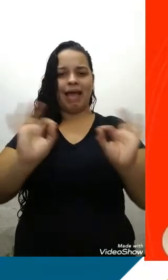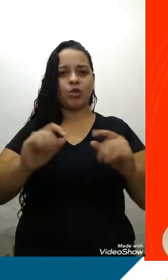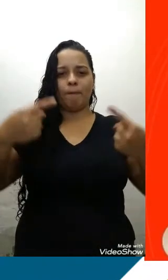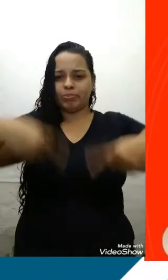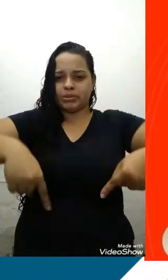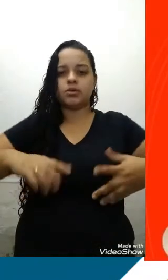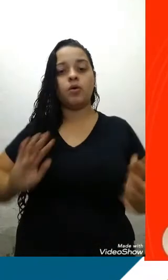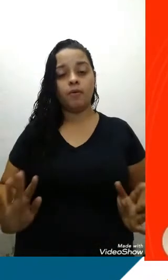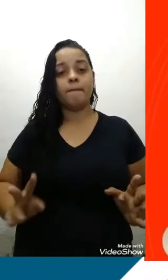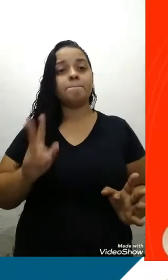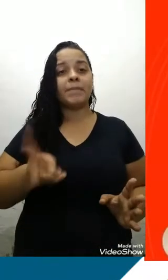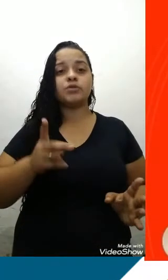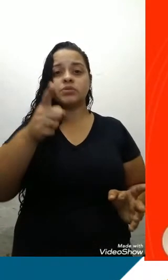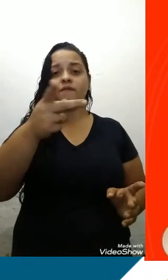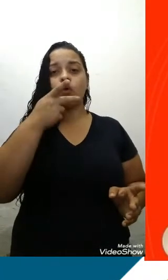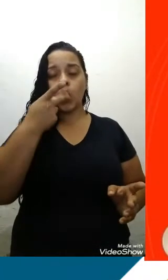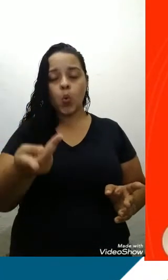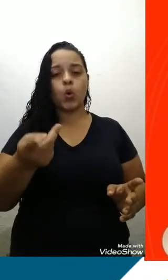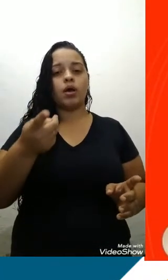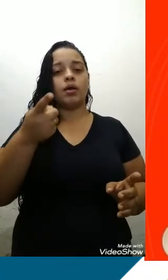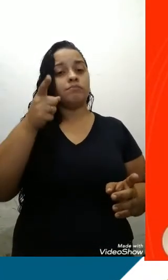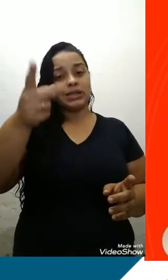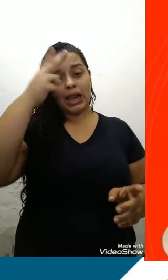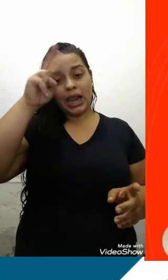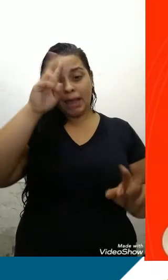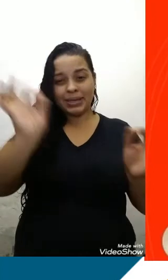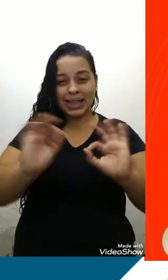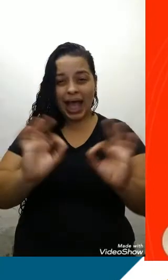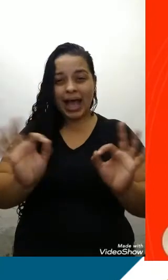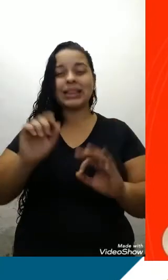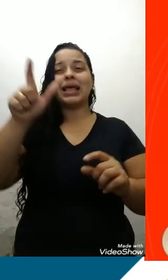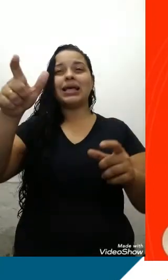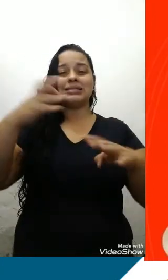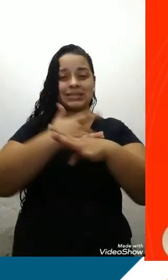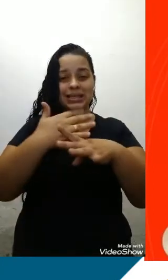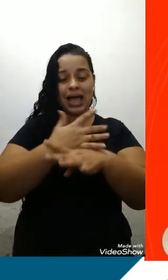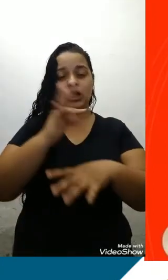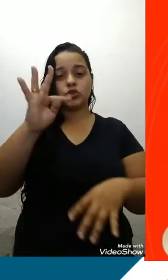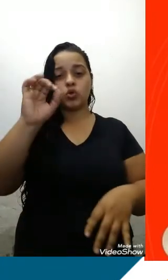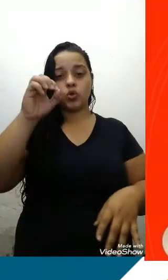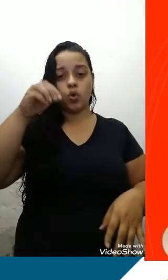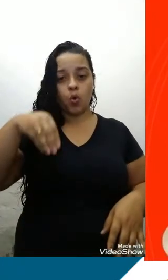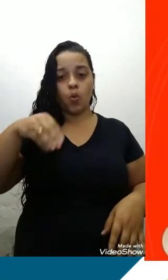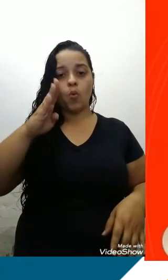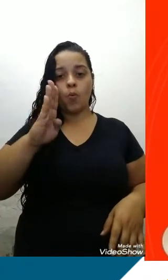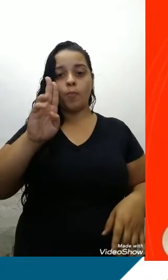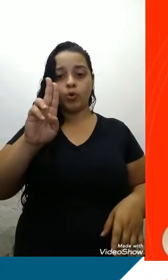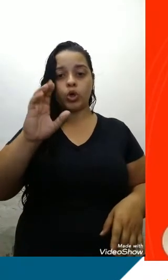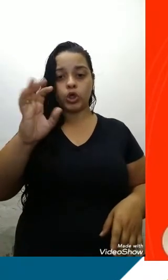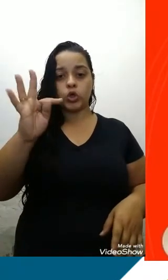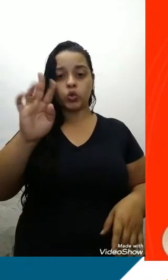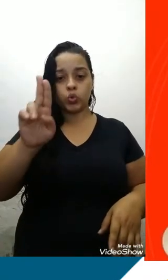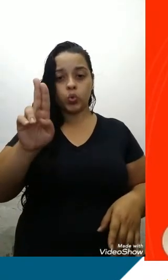Mesmo que você não se lembrasse da importância da cidade de Tombouctou como uma cidade que era um centro de